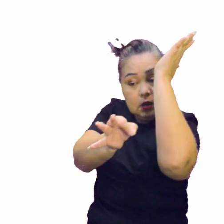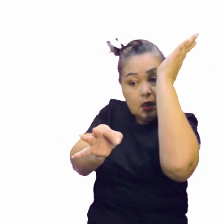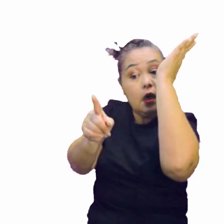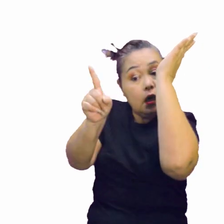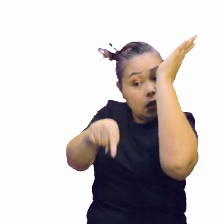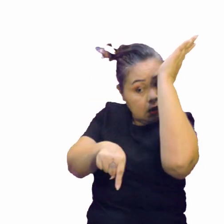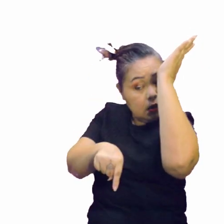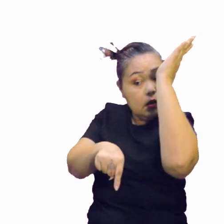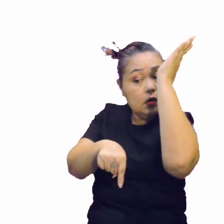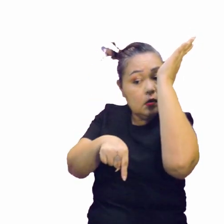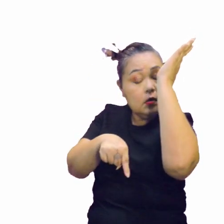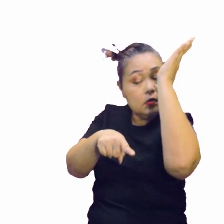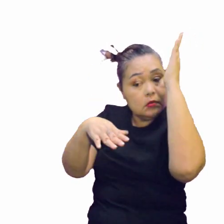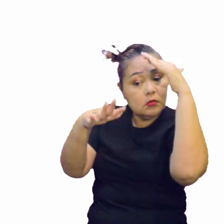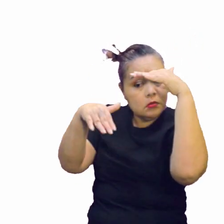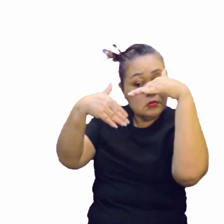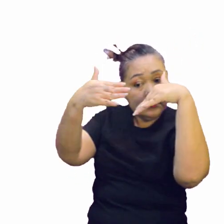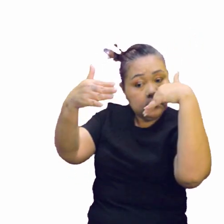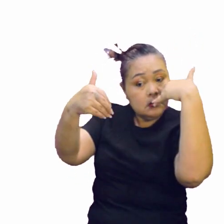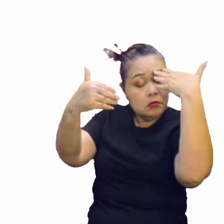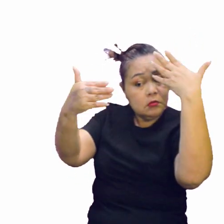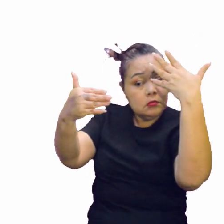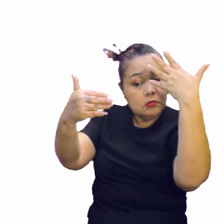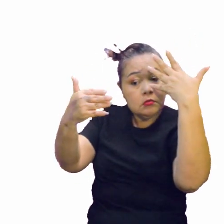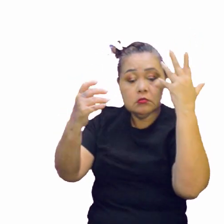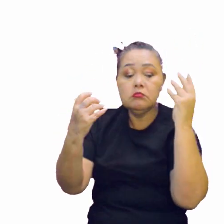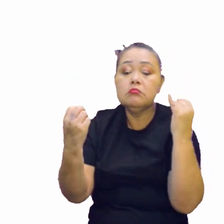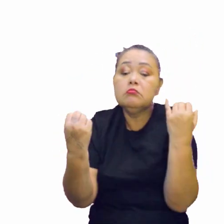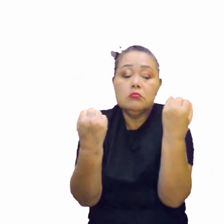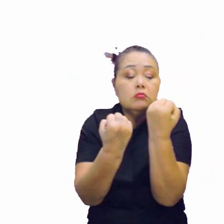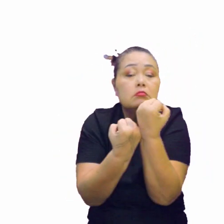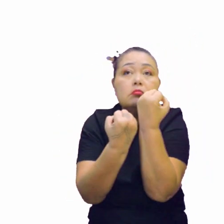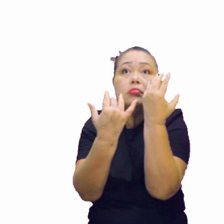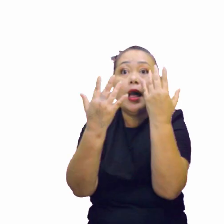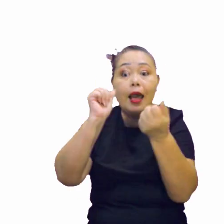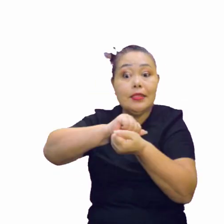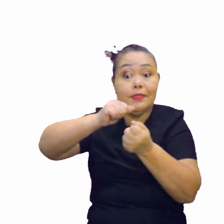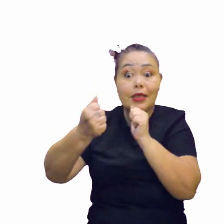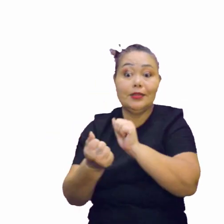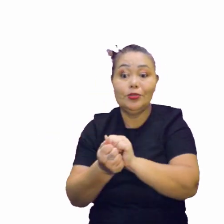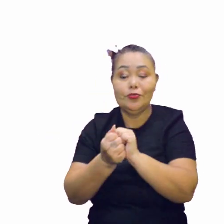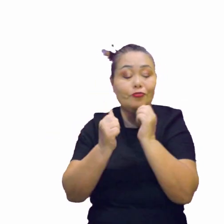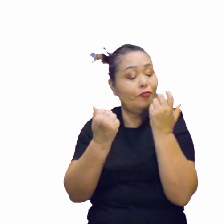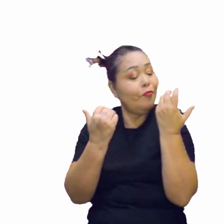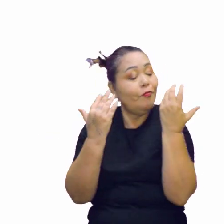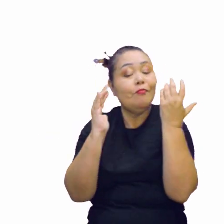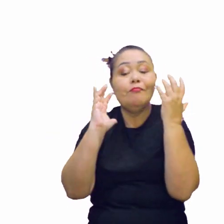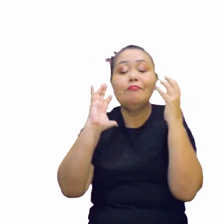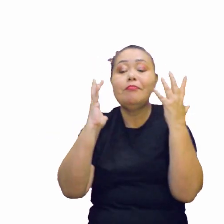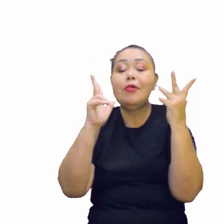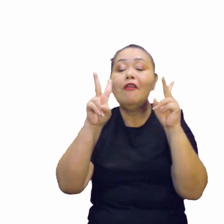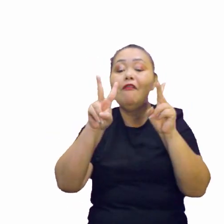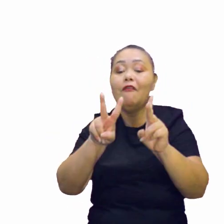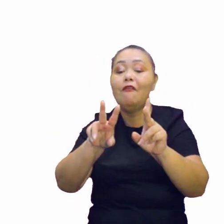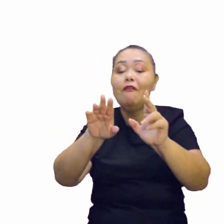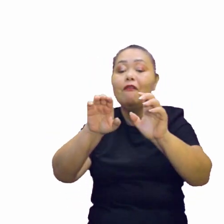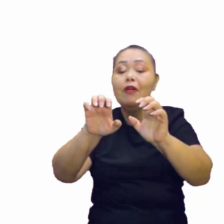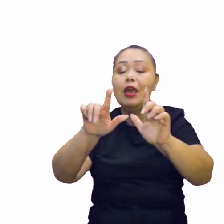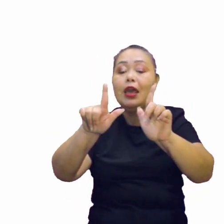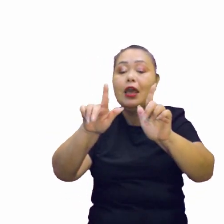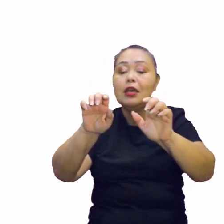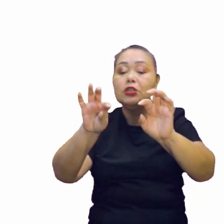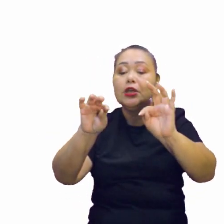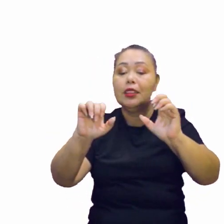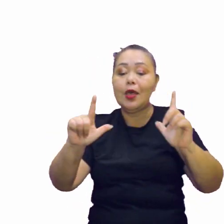no processo morfofisiológico adaptativo de um vegetal. Isso quando a gente está falando